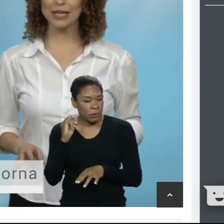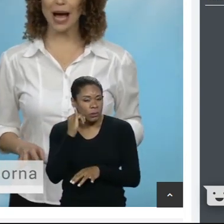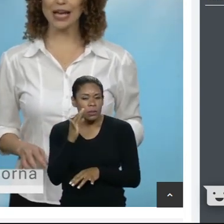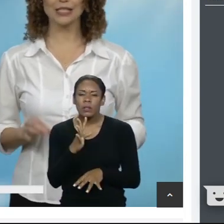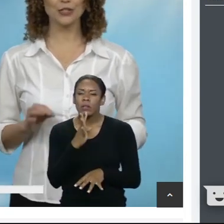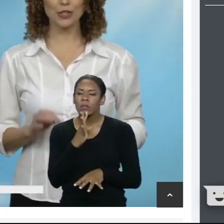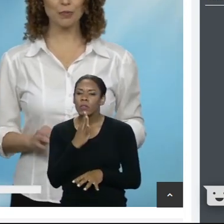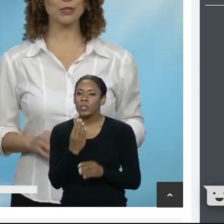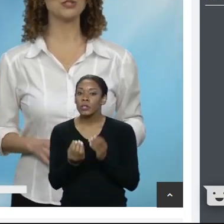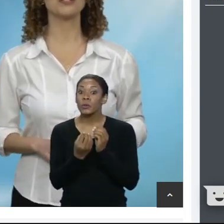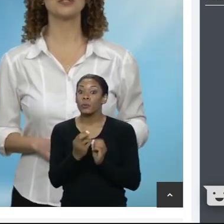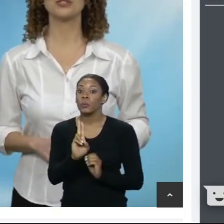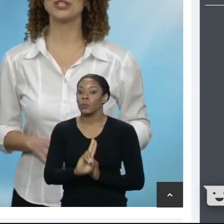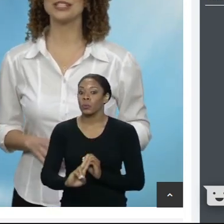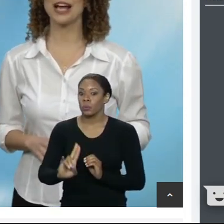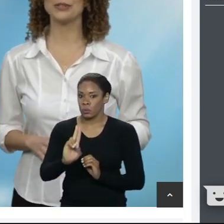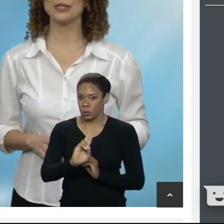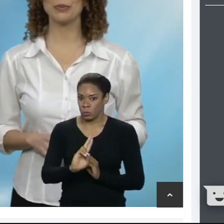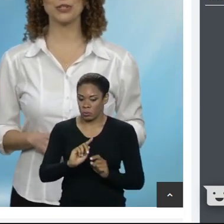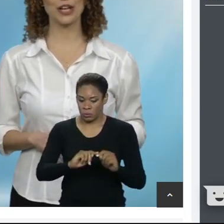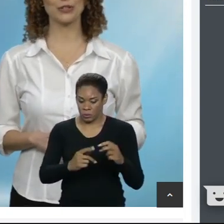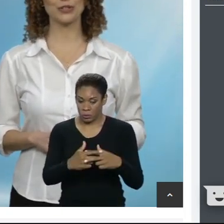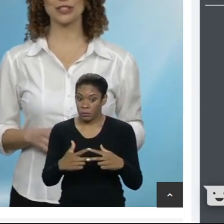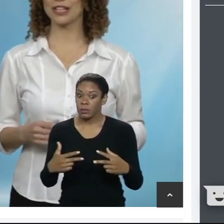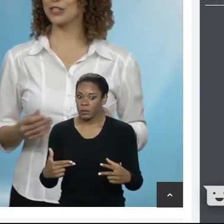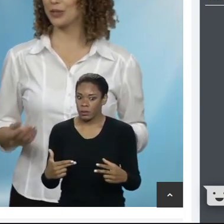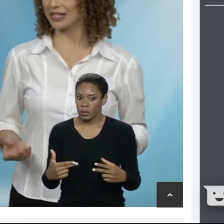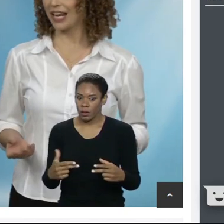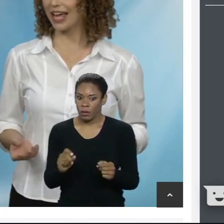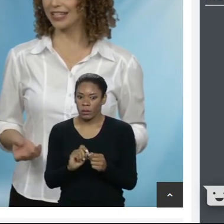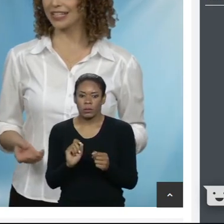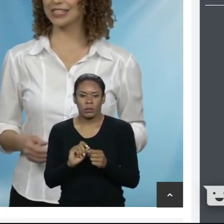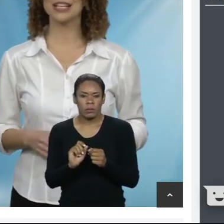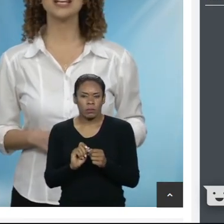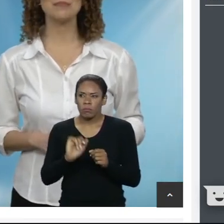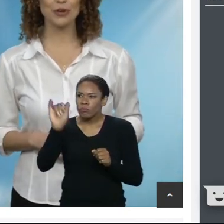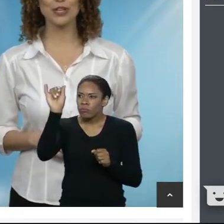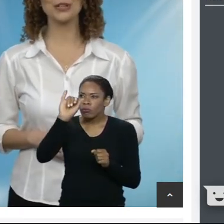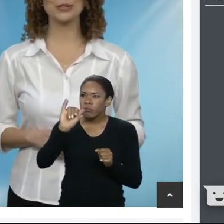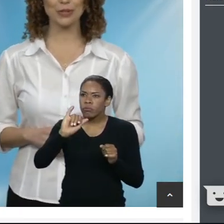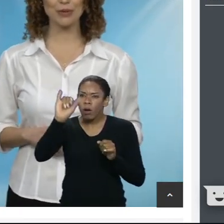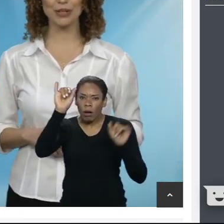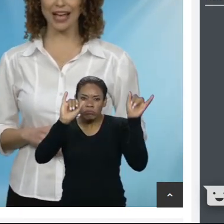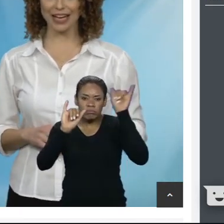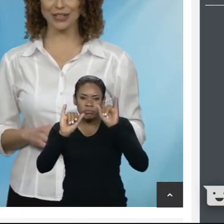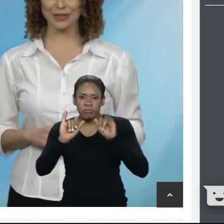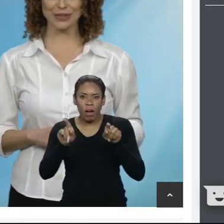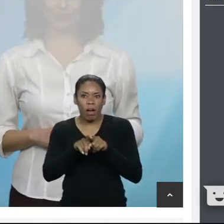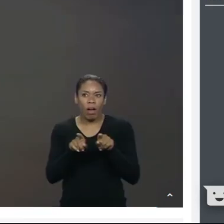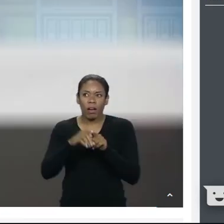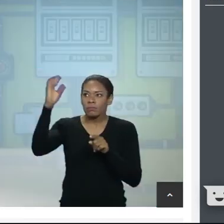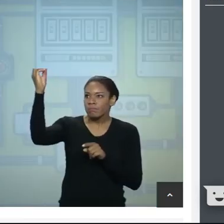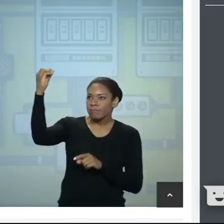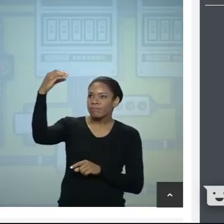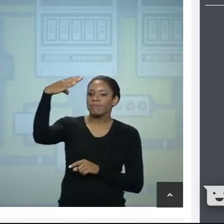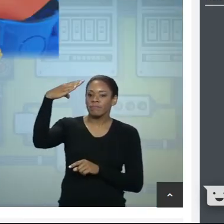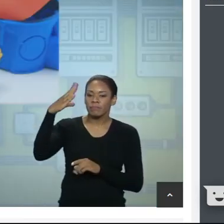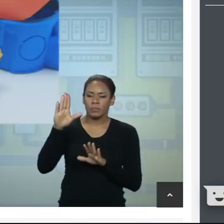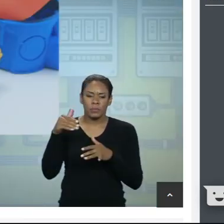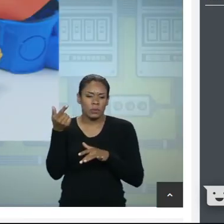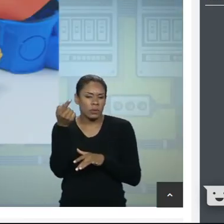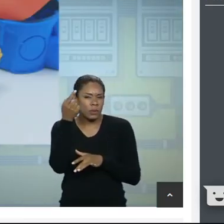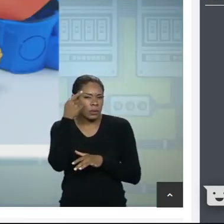principais materiais e dispositivos utilizados em projetos de instalações elétricas e projetos luminotécnicos. Quando